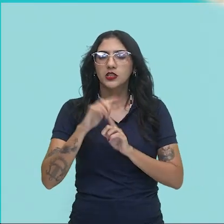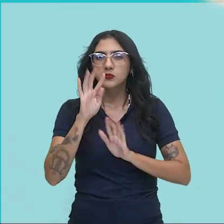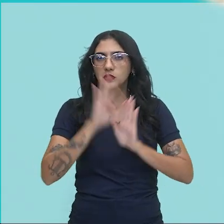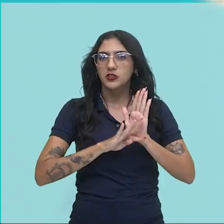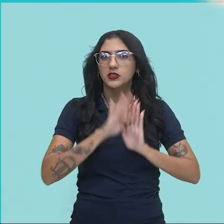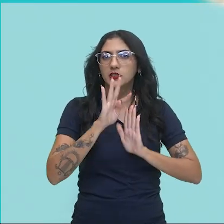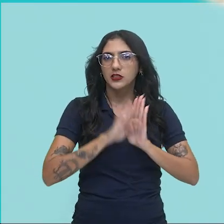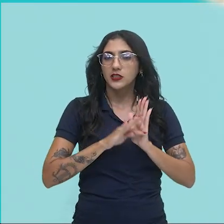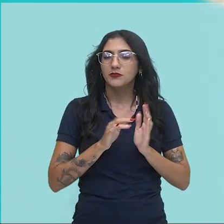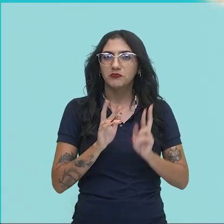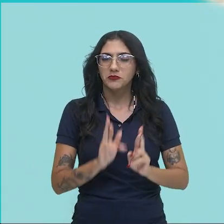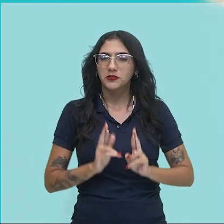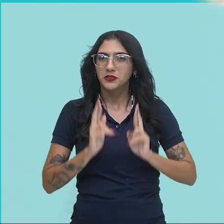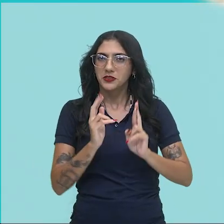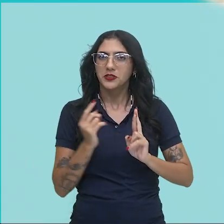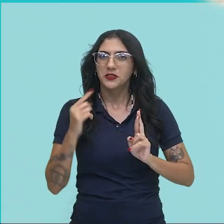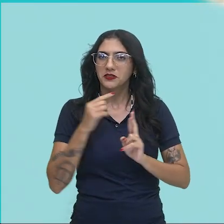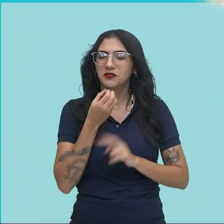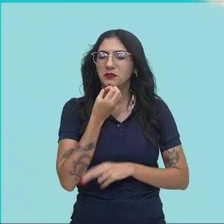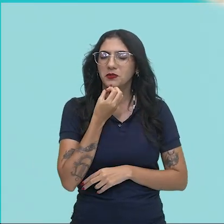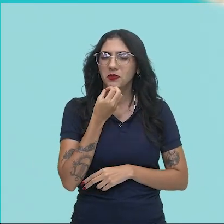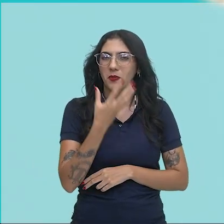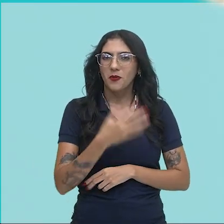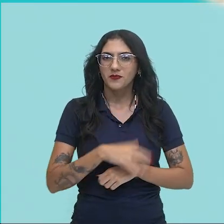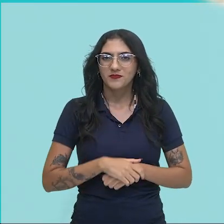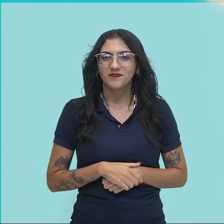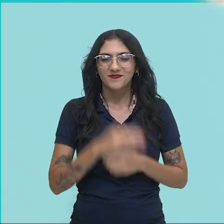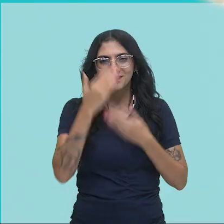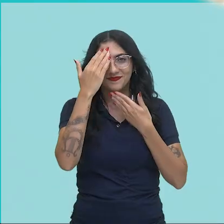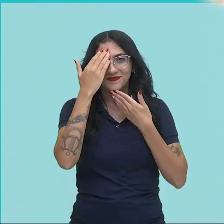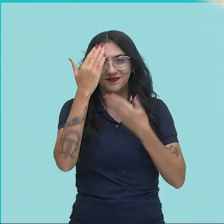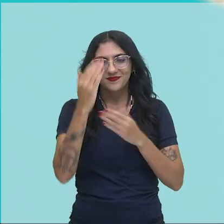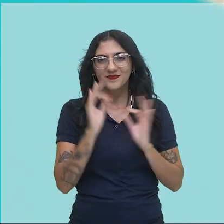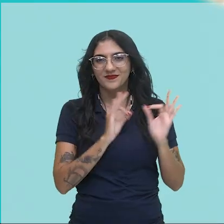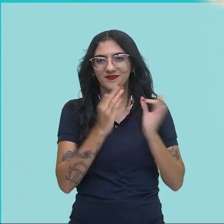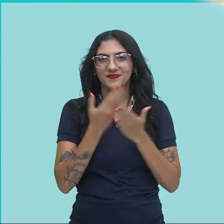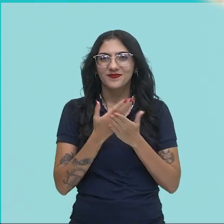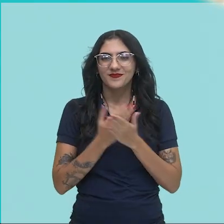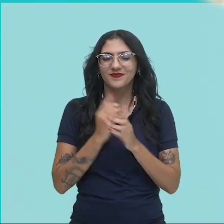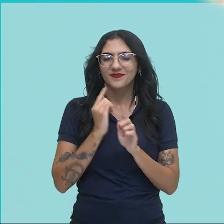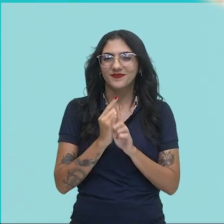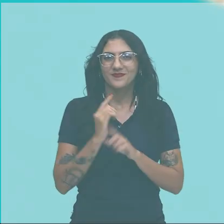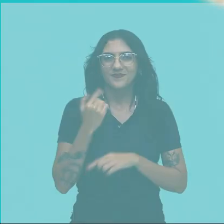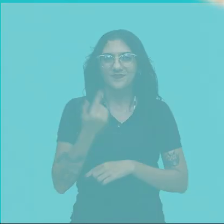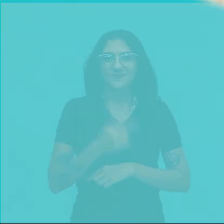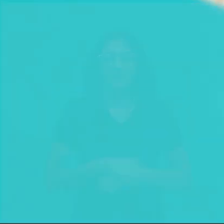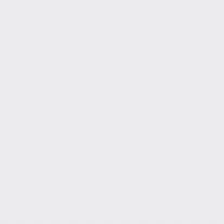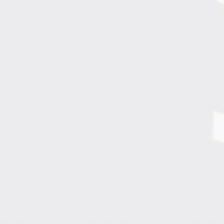textos, que eu tenho certeza que vai ser só sucesso. Muito obrigado pela aula e a gente se vê.